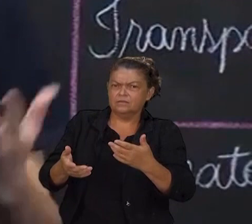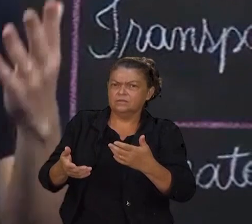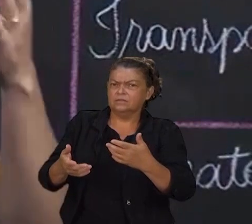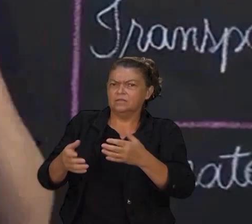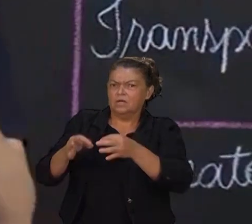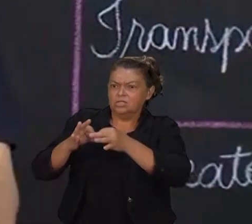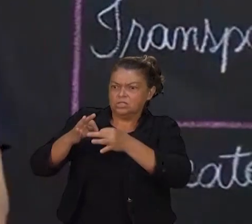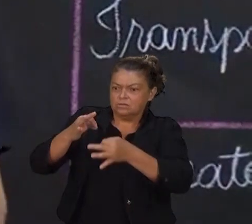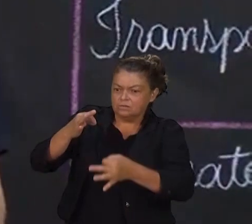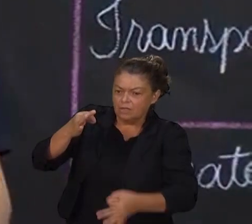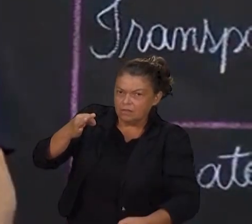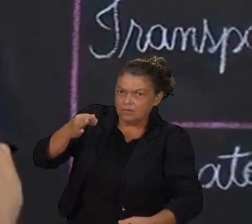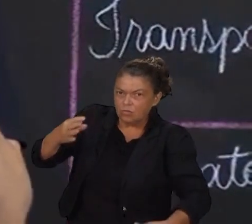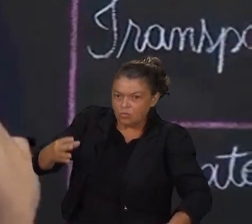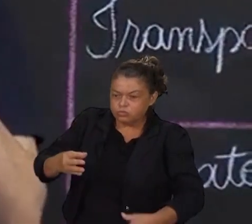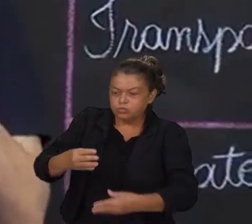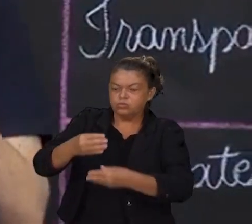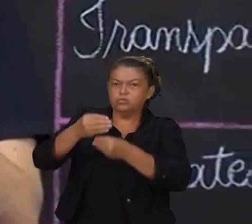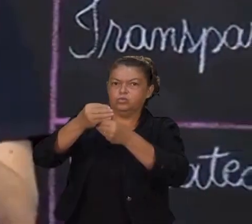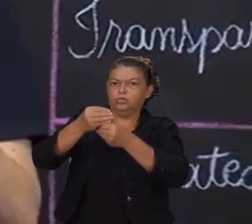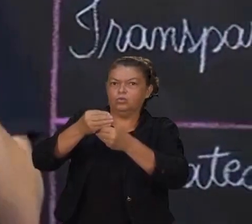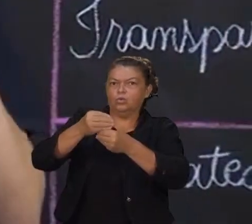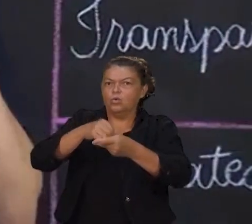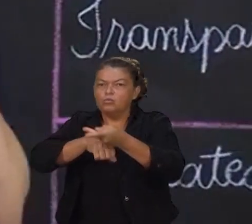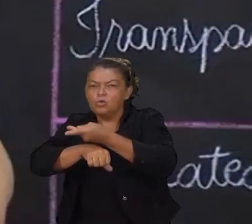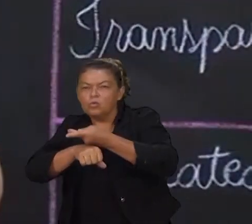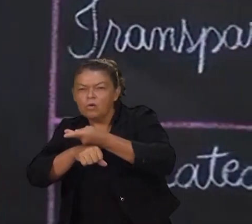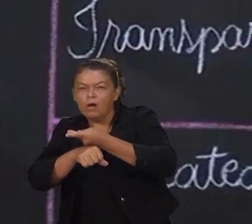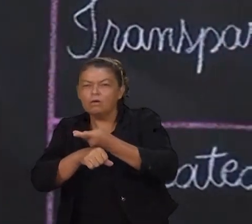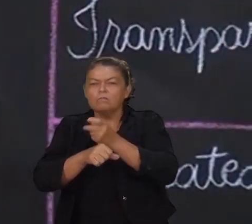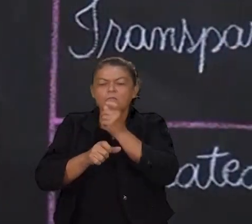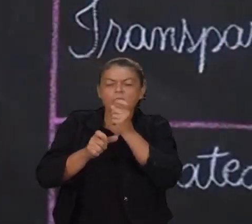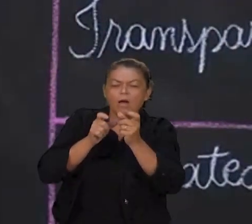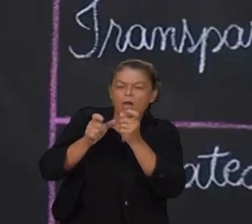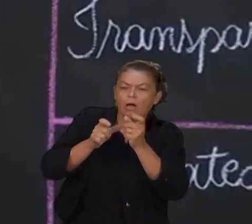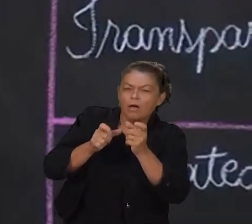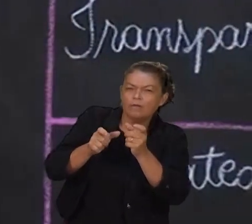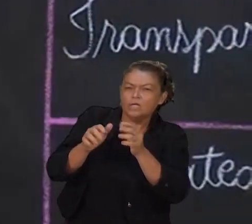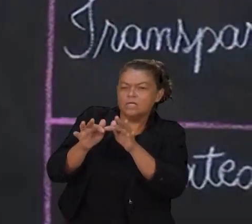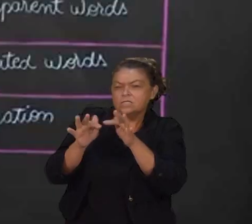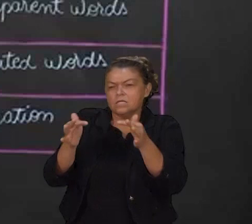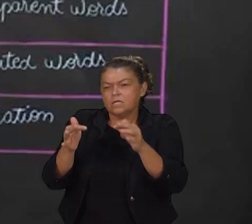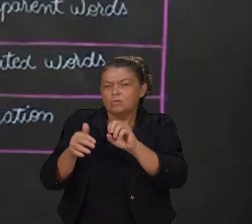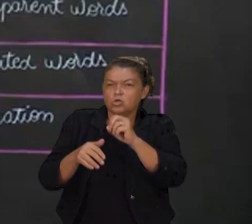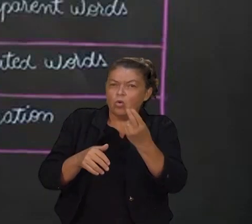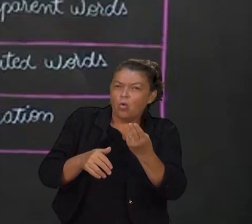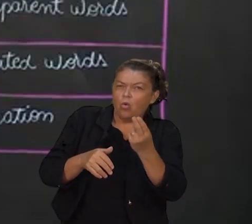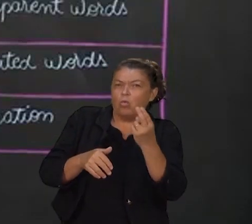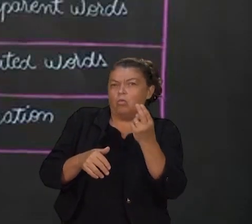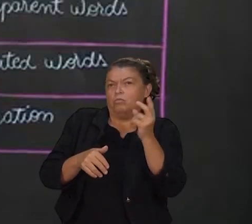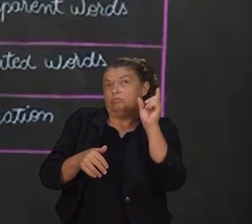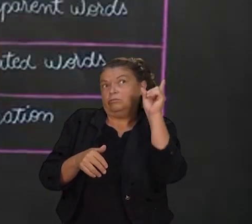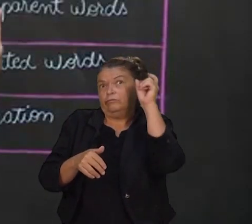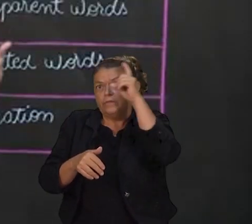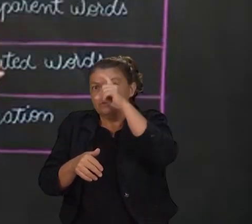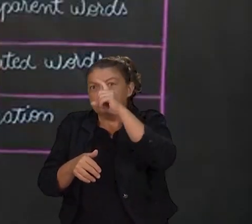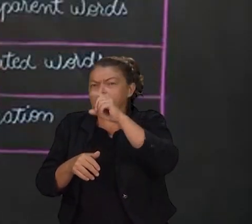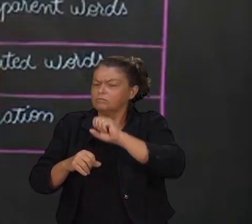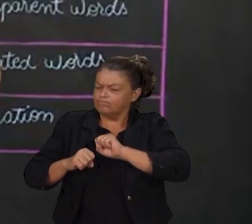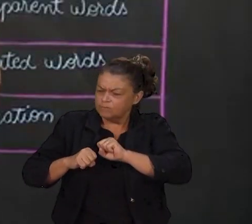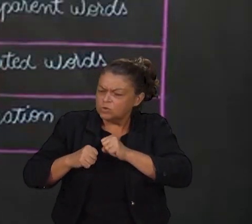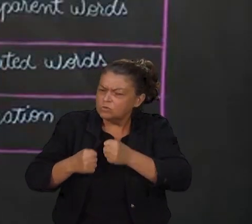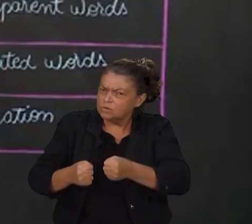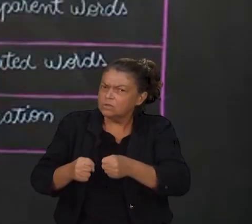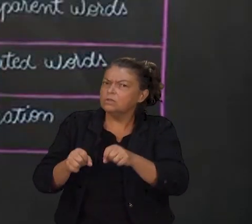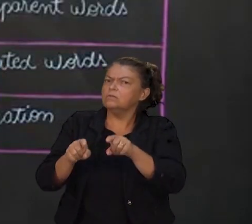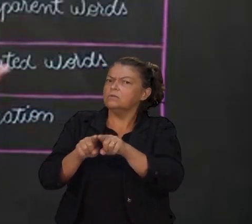maior, ou micro, procurando palavras específicas e informações específicas, nós conseguimos nos fazer atuantes